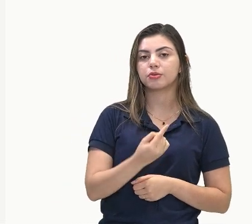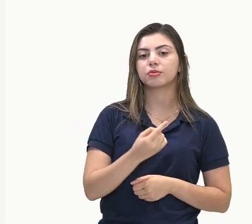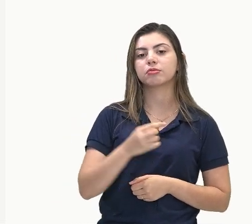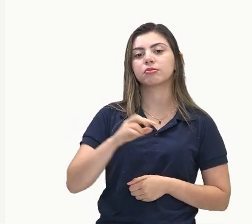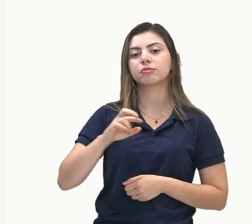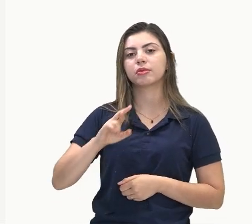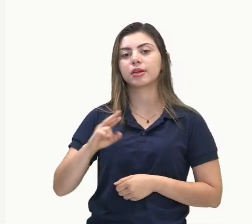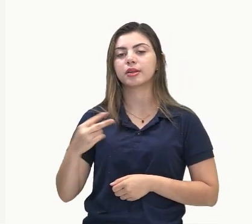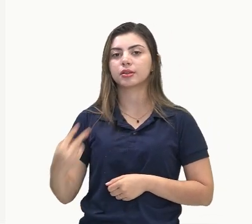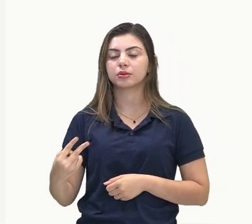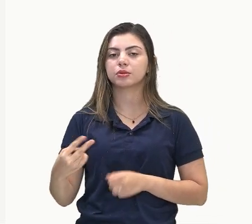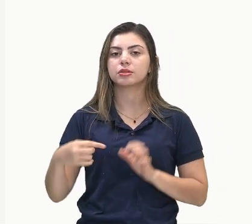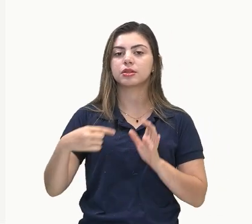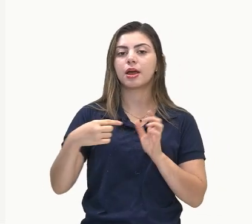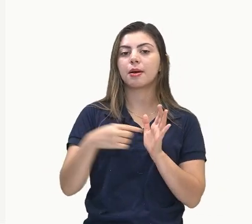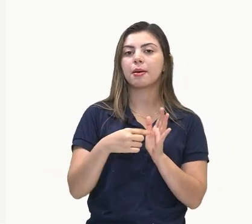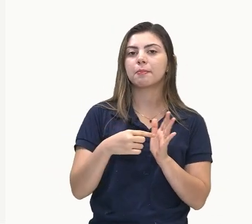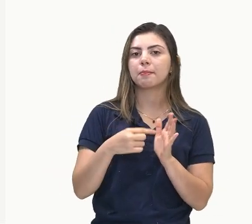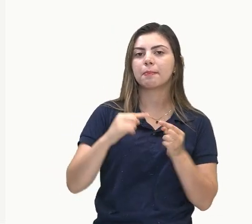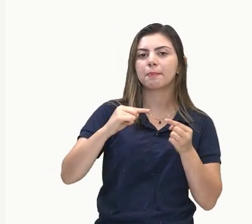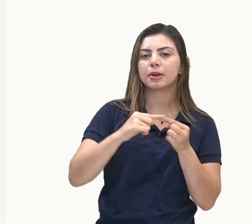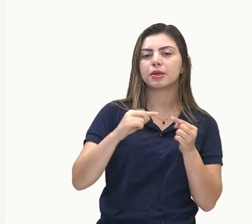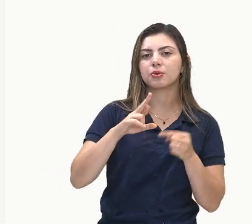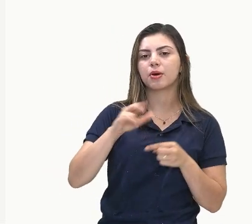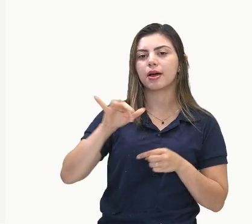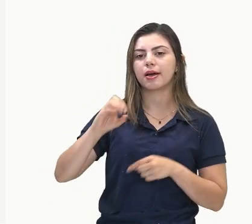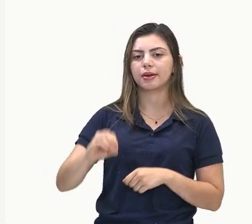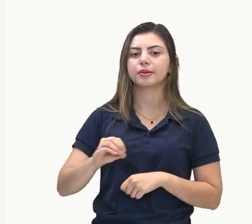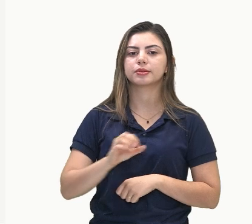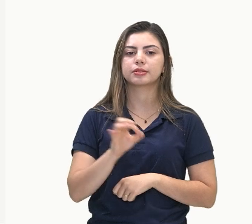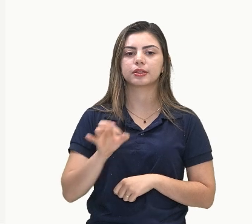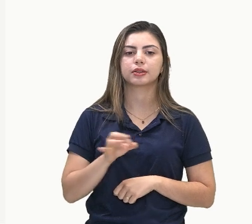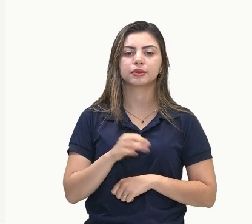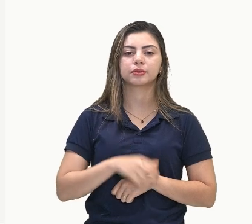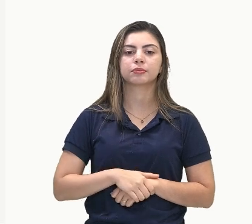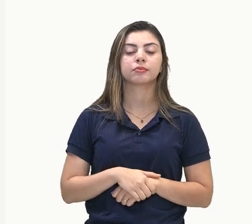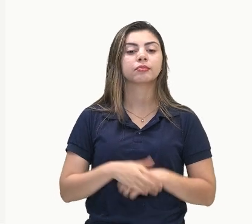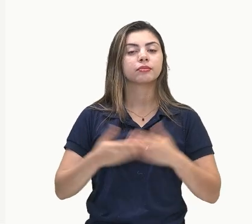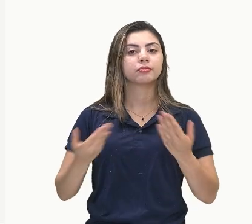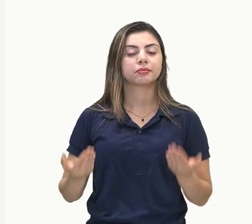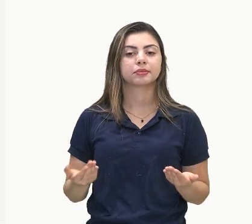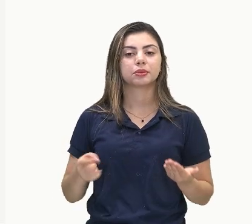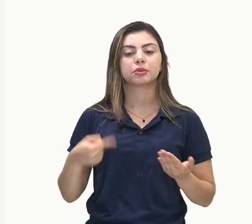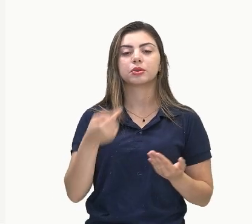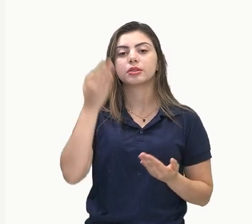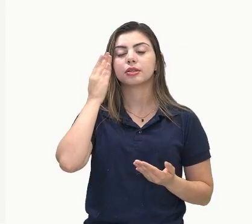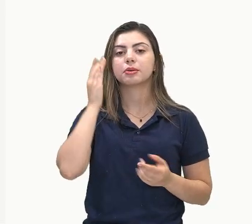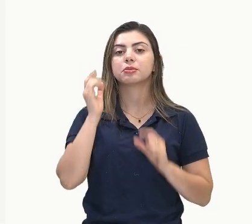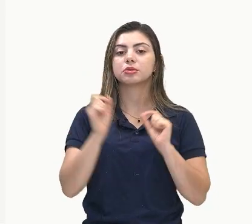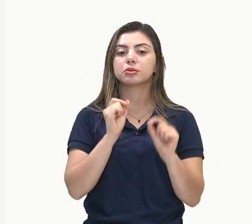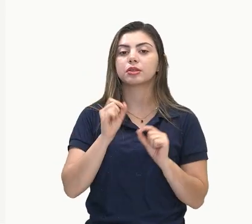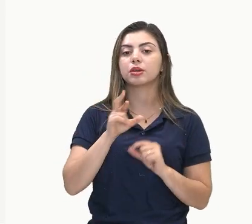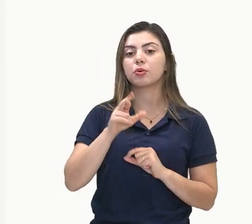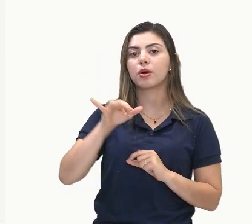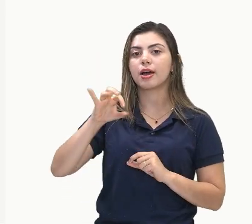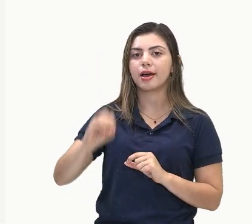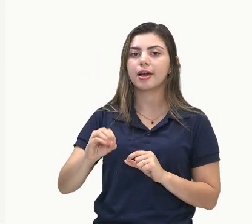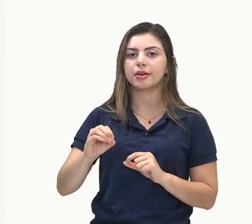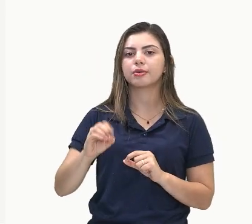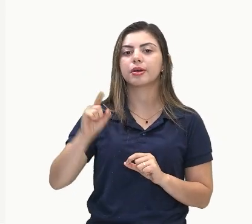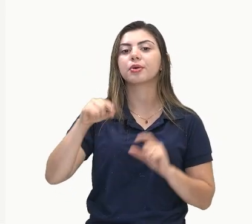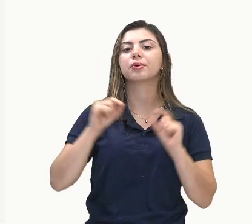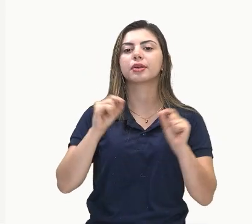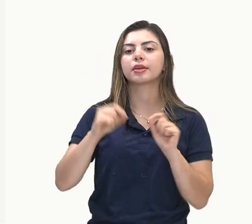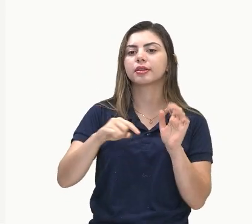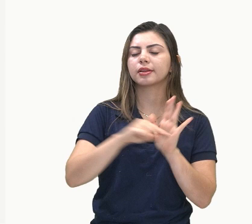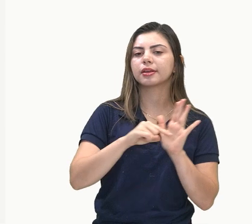C2. Como D é a distância e a diferença entre os raios, por quê? Eu sei que a diferença entre os raios. Aqui a gente já tem, ó.